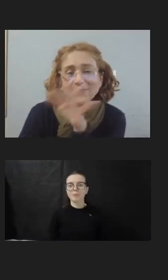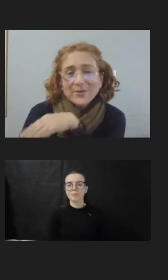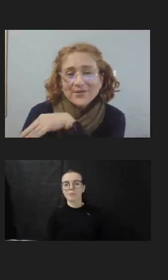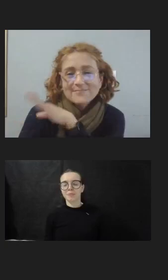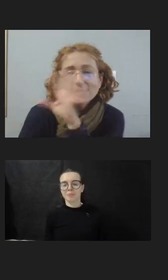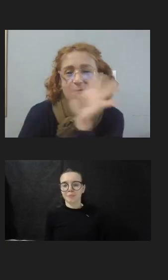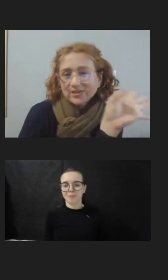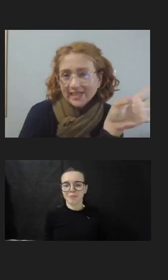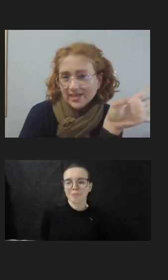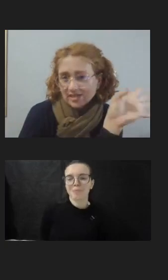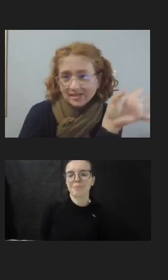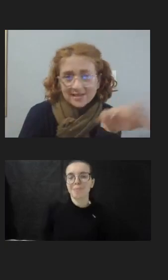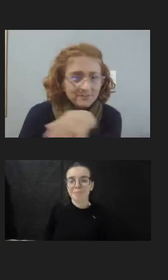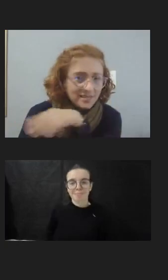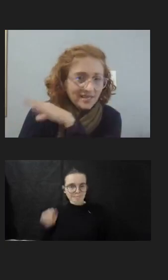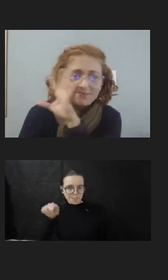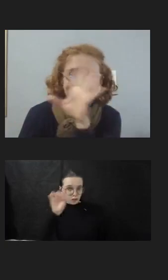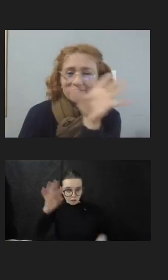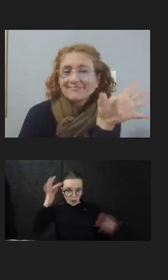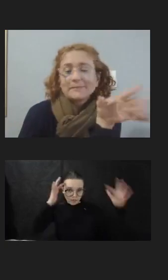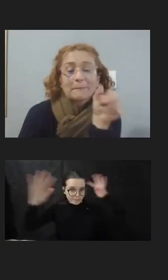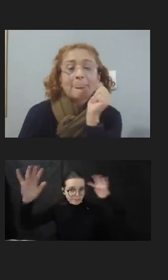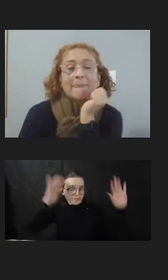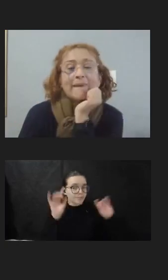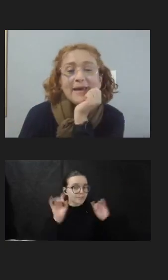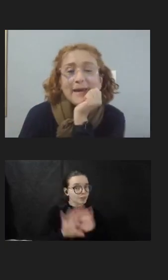eu coloquei uma coisa assim bem hipotética, tá? Assim, bem.